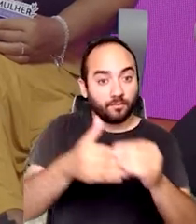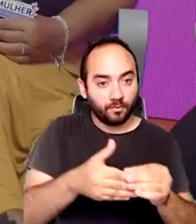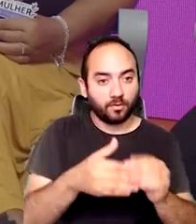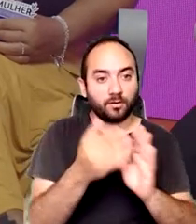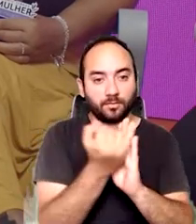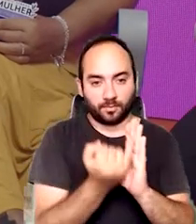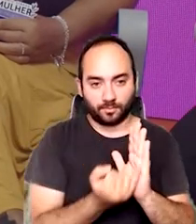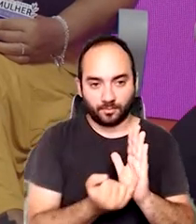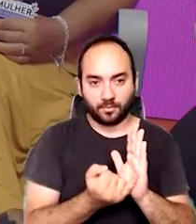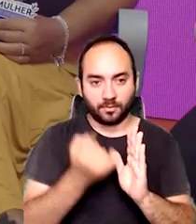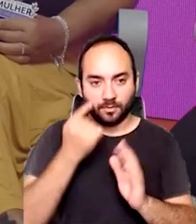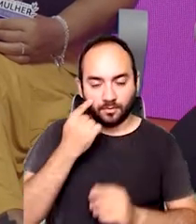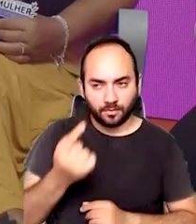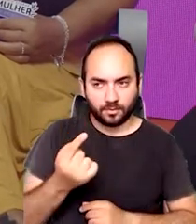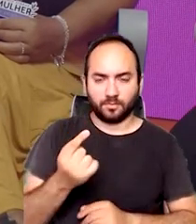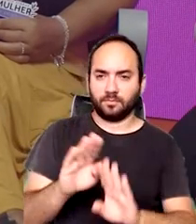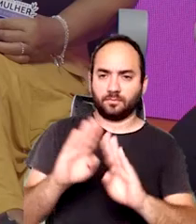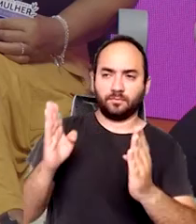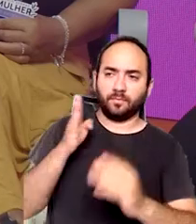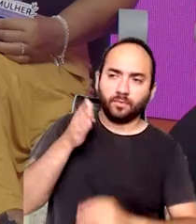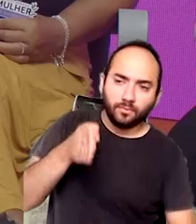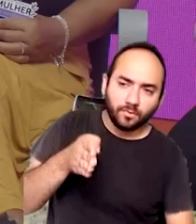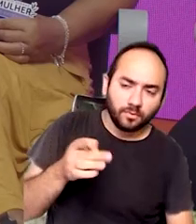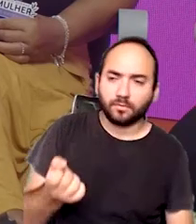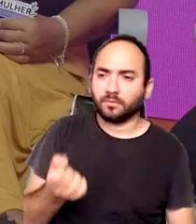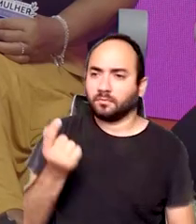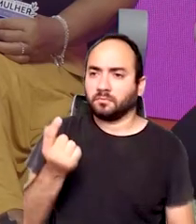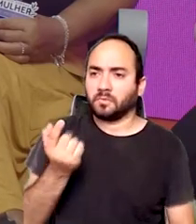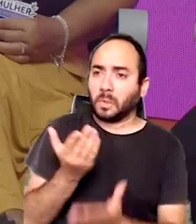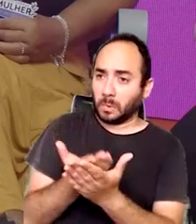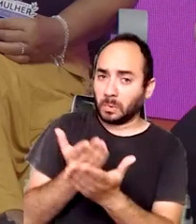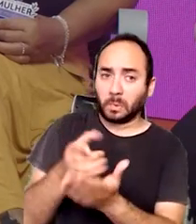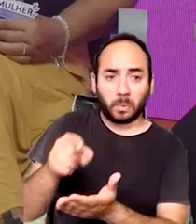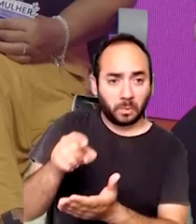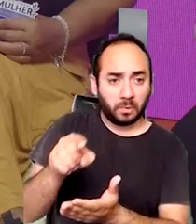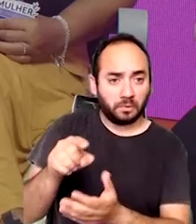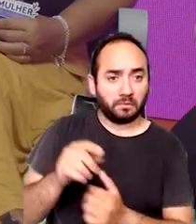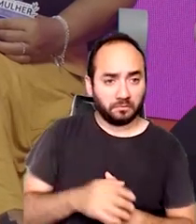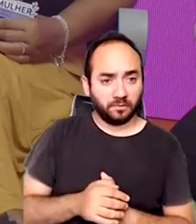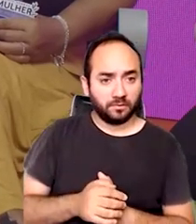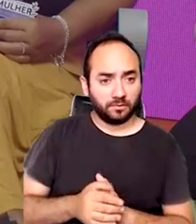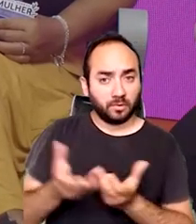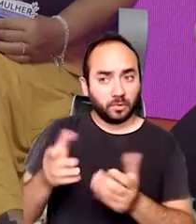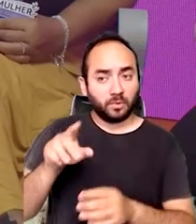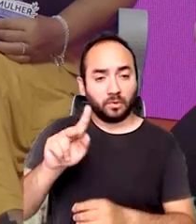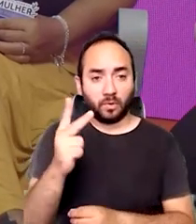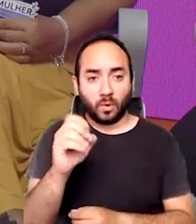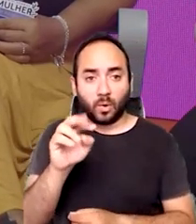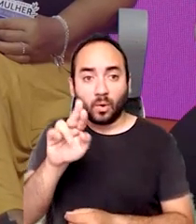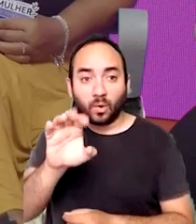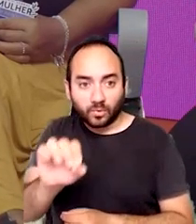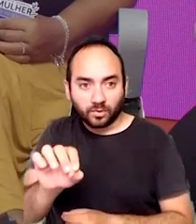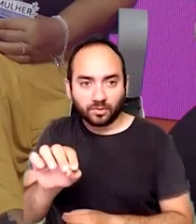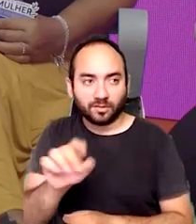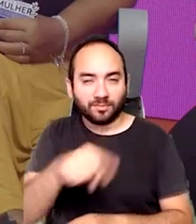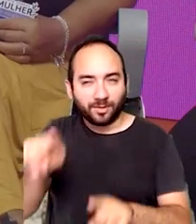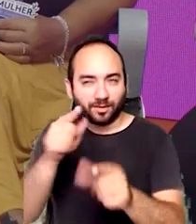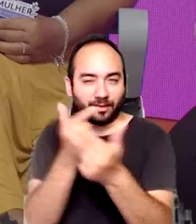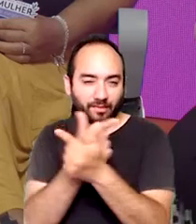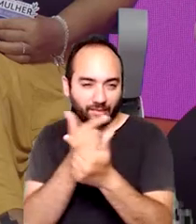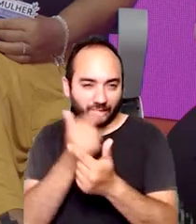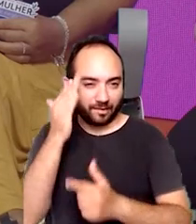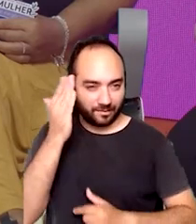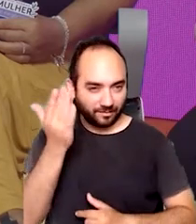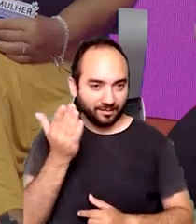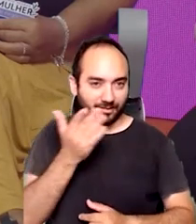levá-lo para fazer a matrícula eu eu eu passei na porta e falei assim eu vou estudar aí nessa nesse Orto todo mundo deu